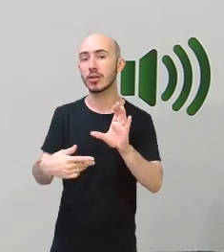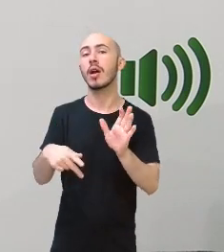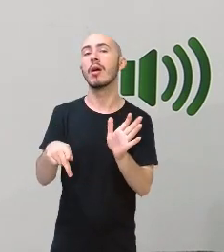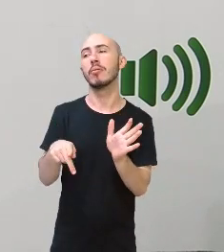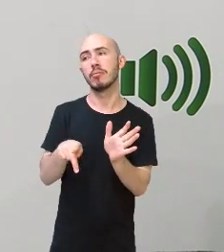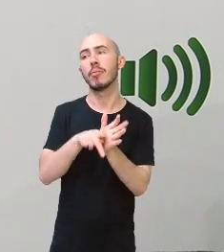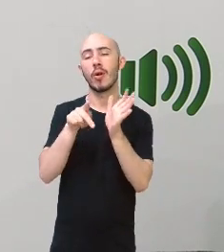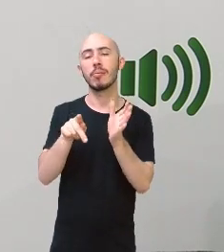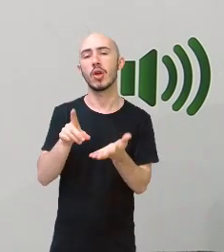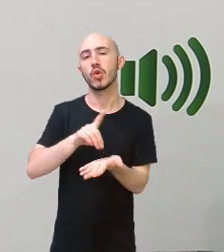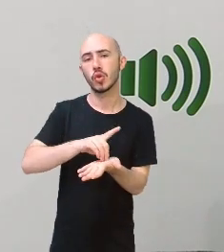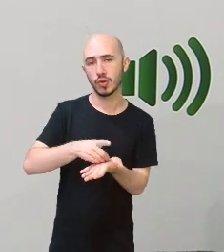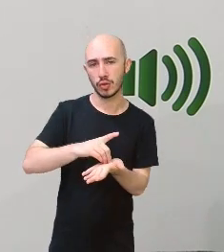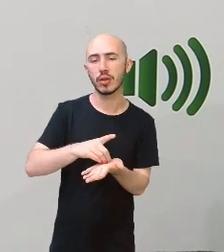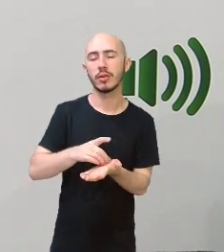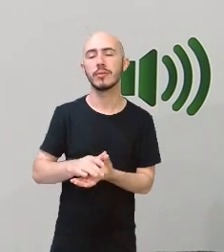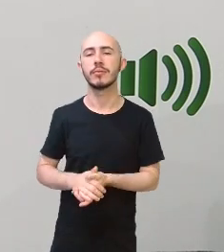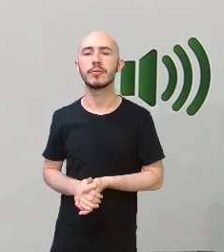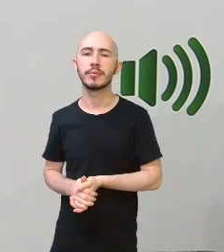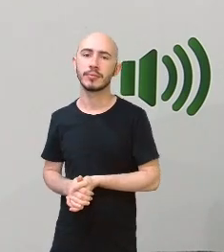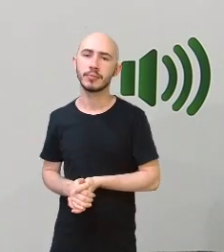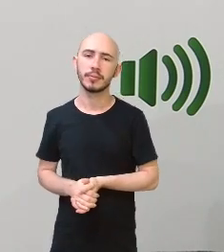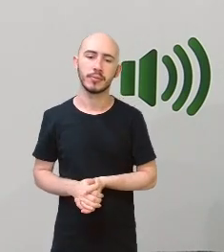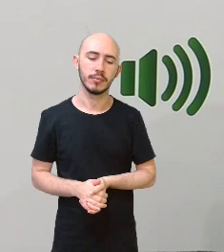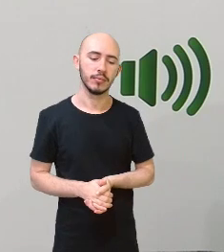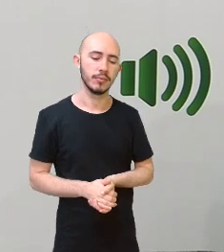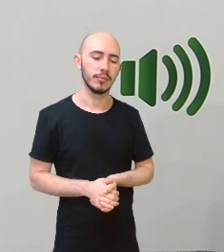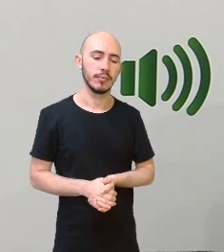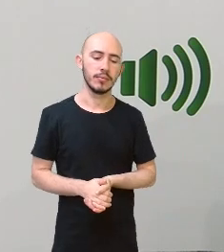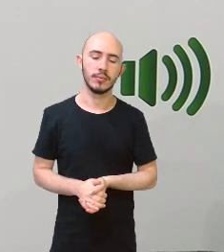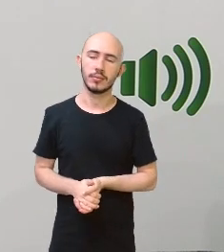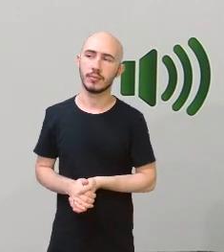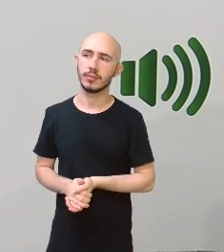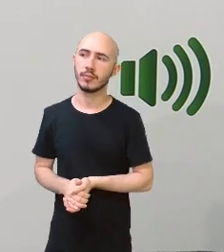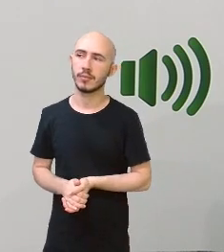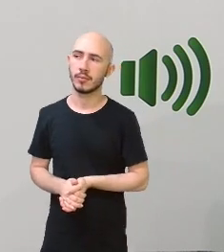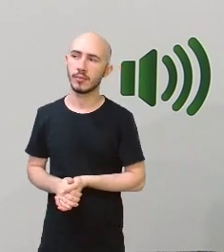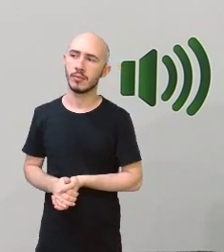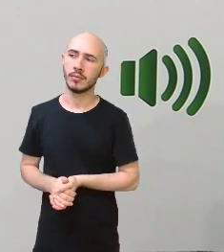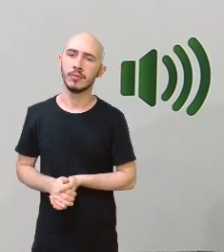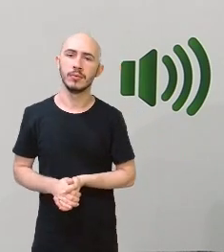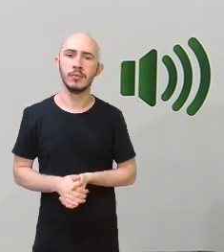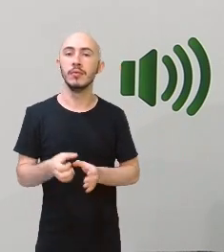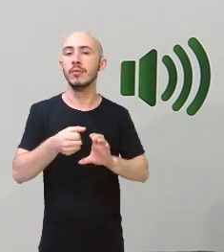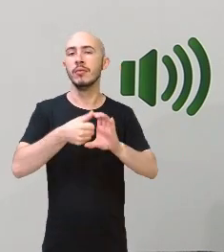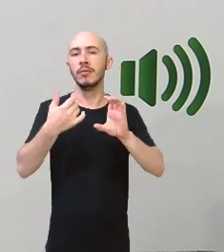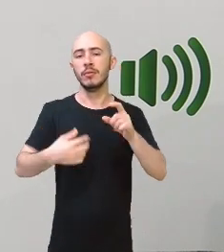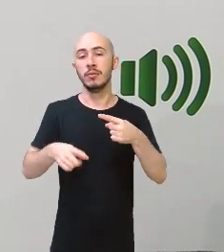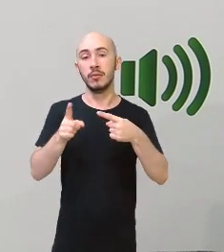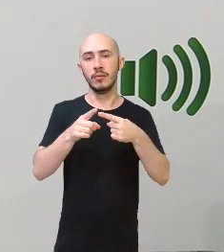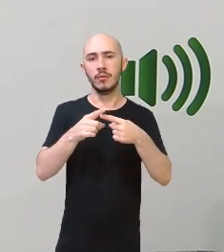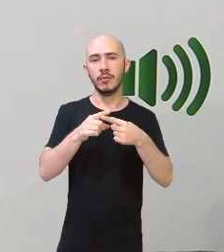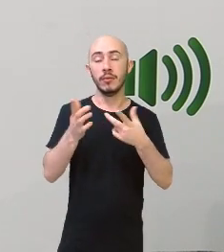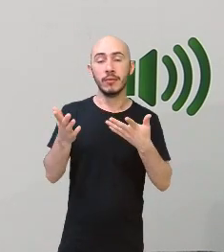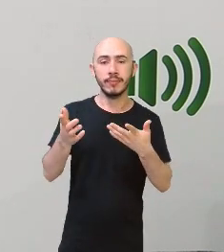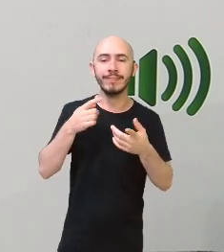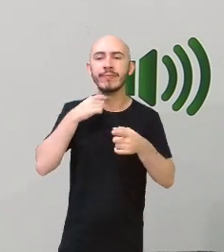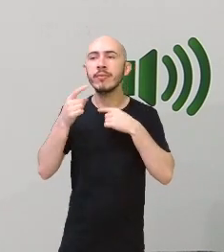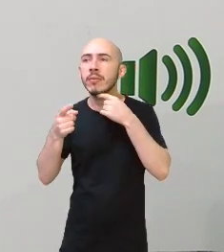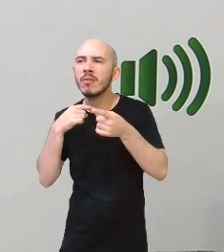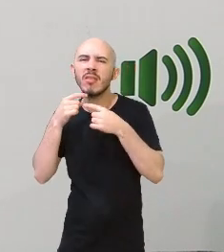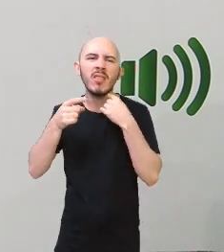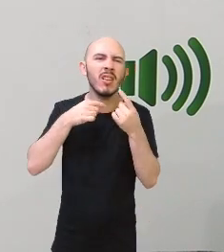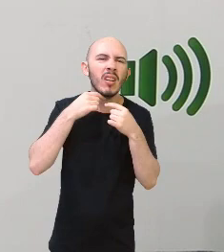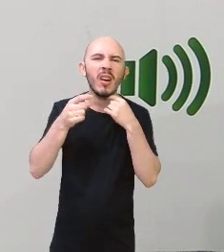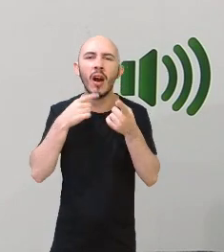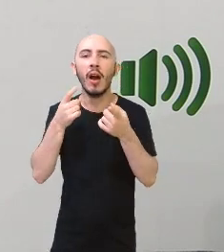que possui o dicionário, tá bom? Então, uma delas é esclarecer as dúvidas, como a gente vê esse livrão grandão aí que